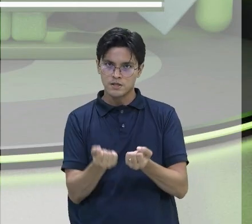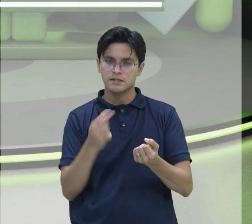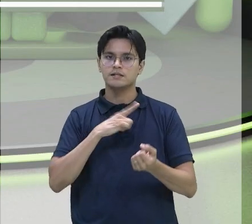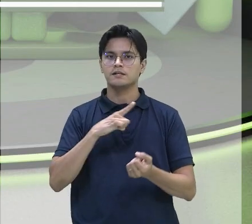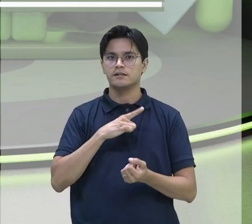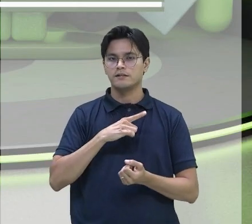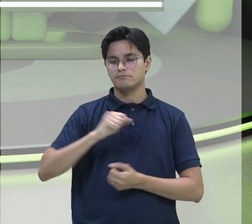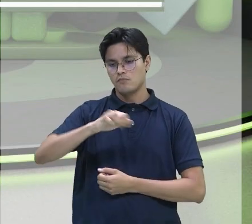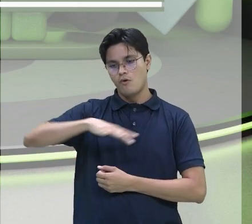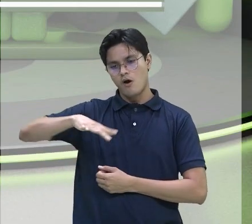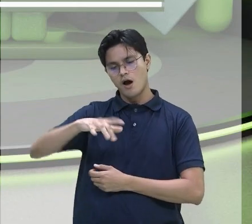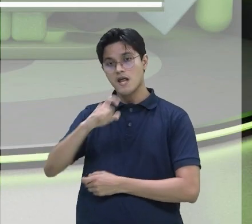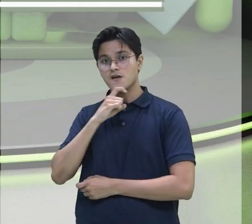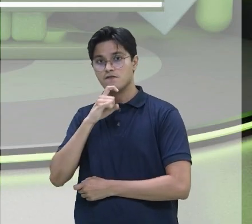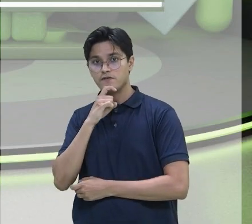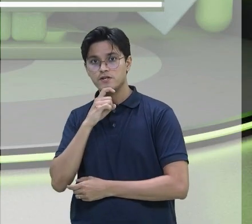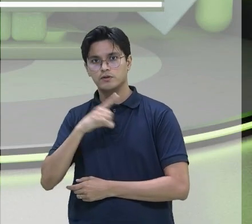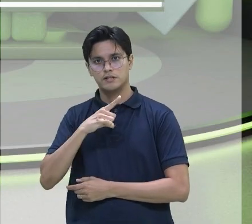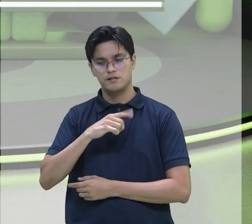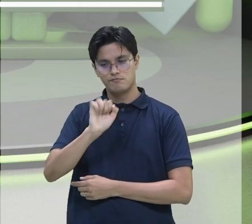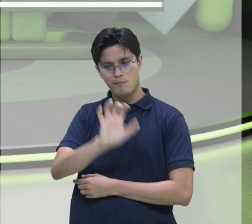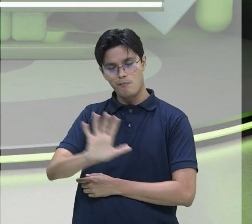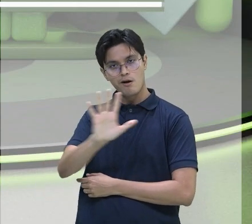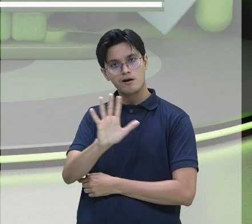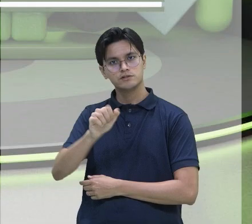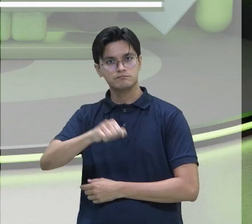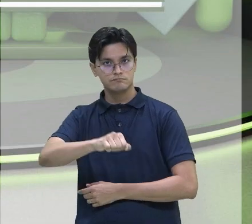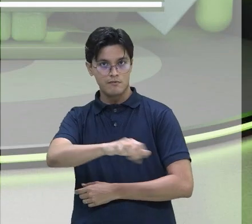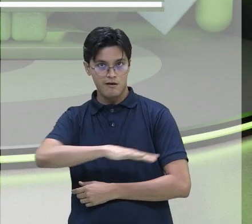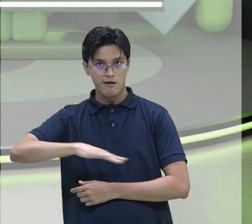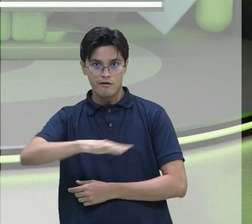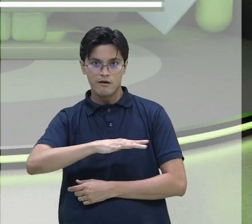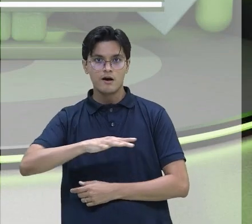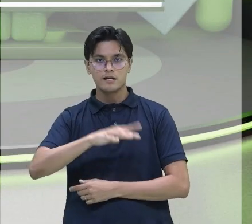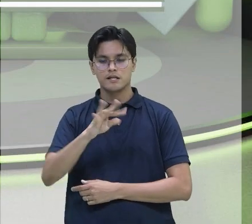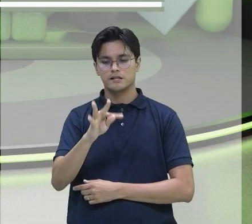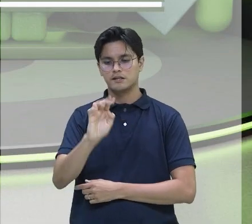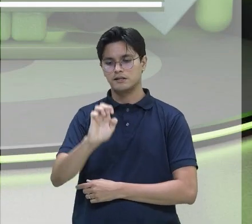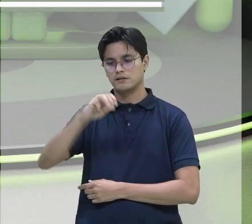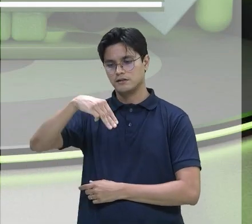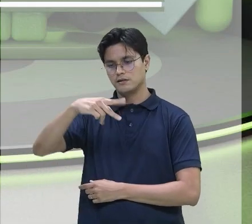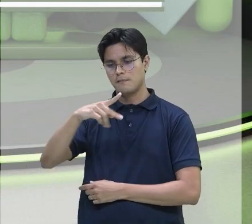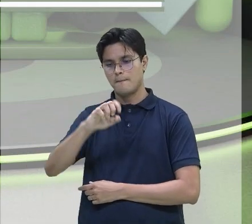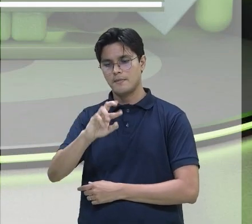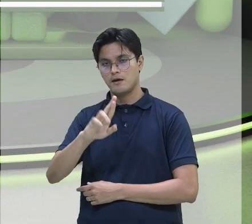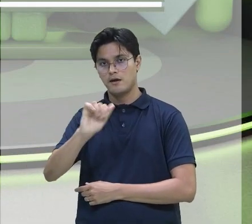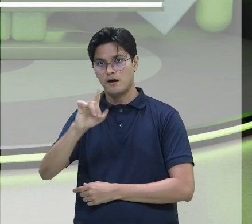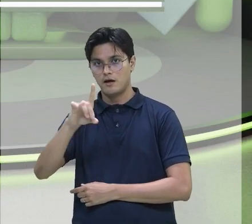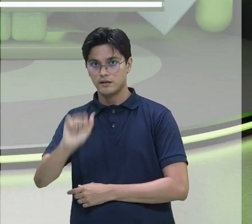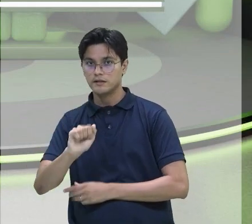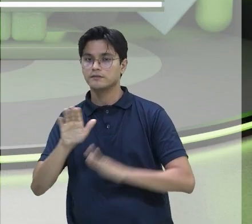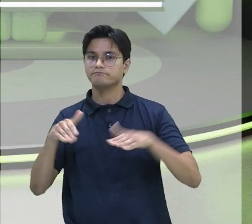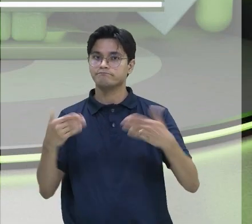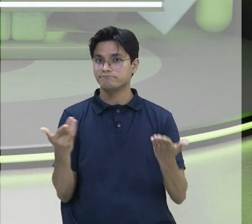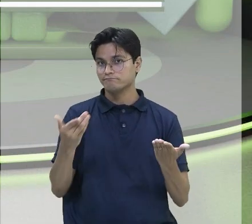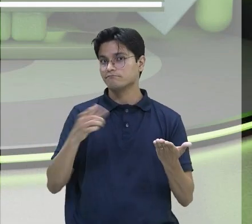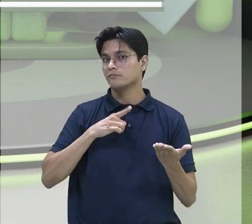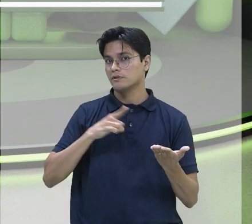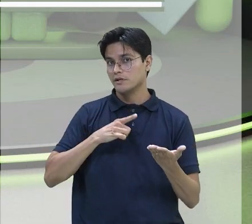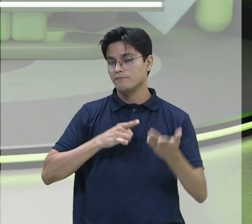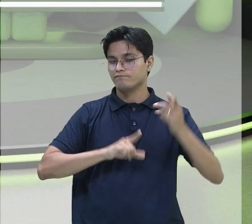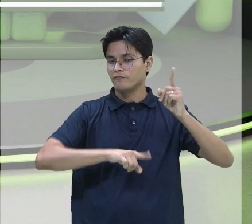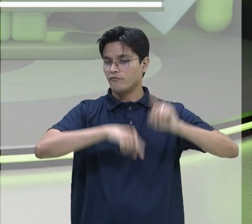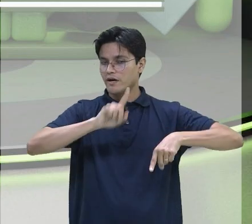fria, de uma área temperada. Então, o clima, ele vai sofrer o quê? Uma